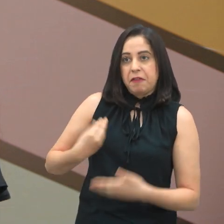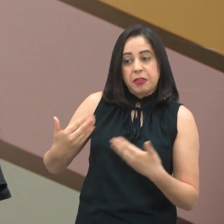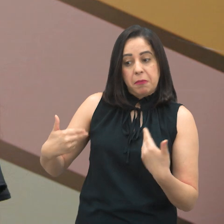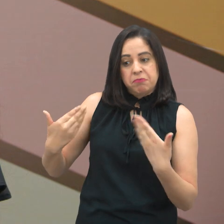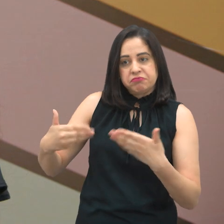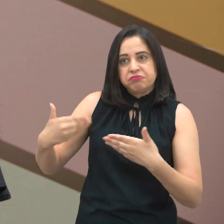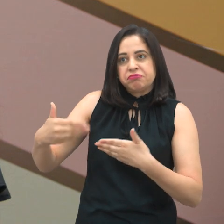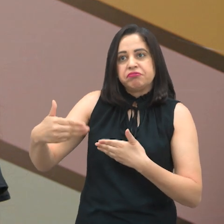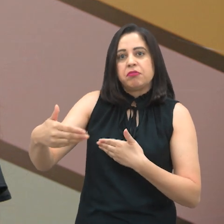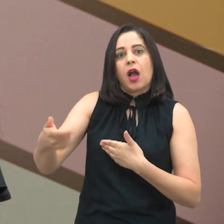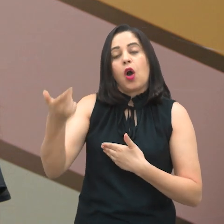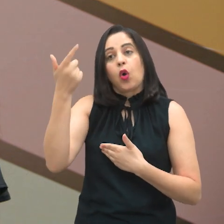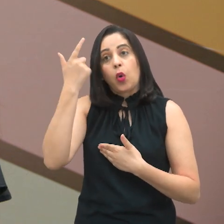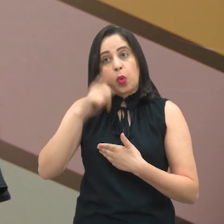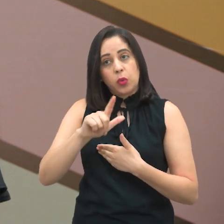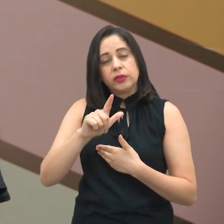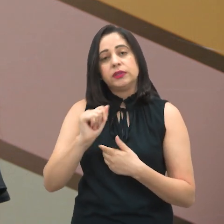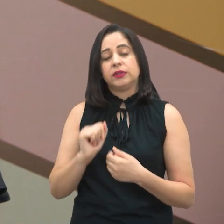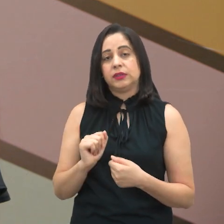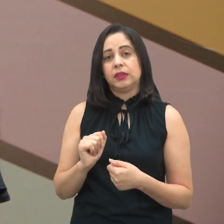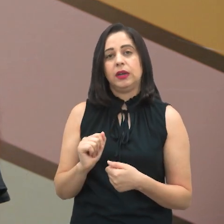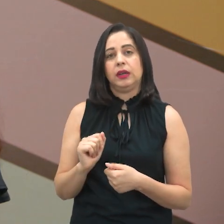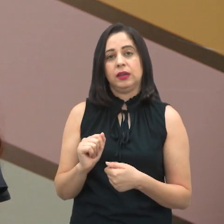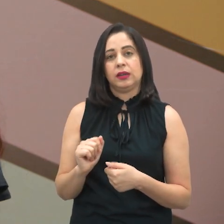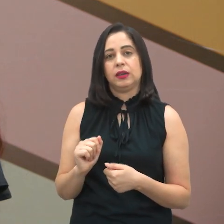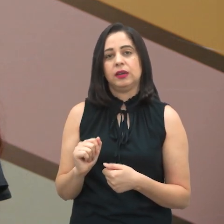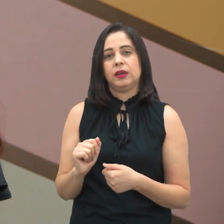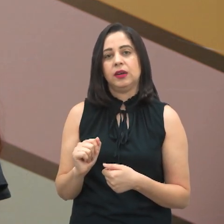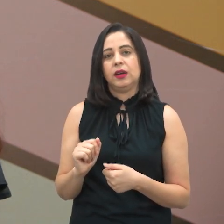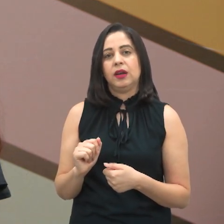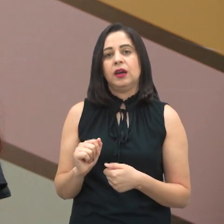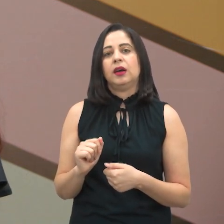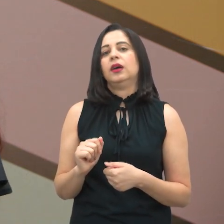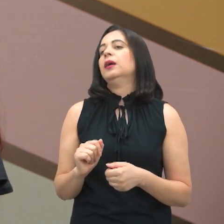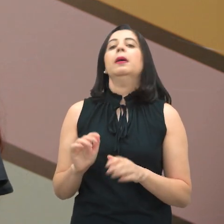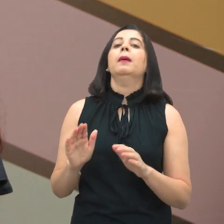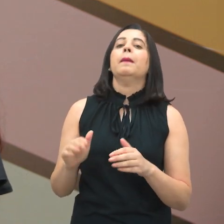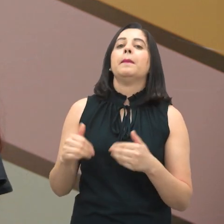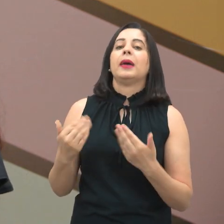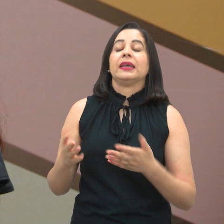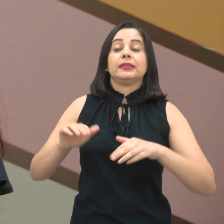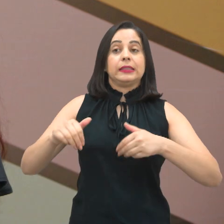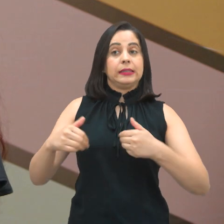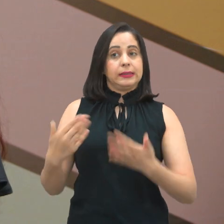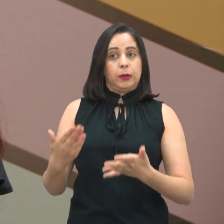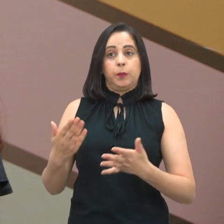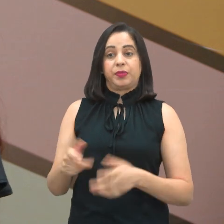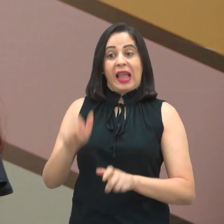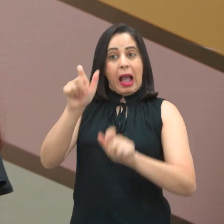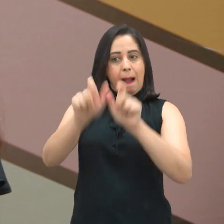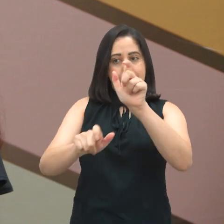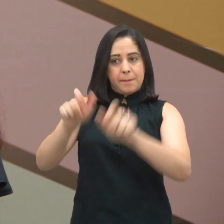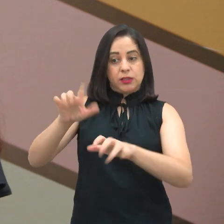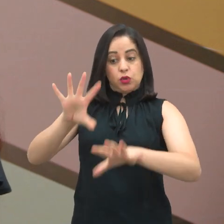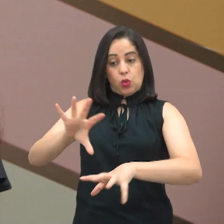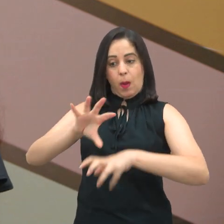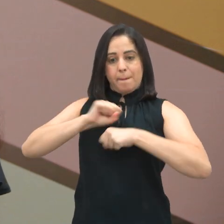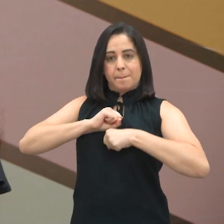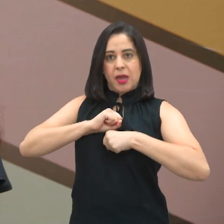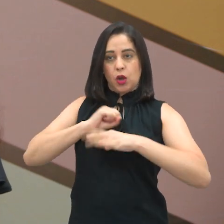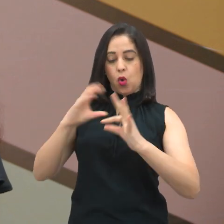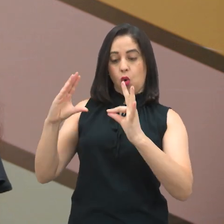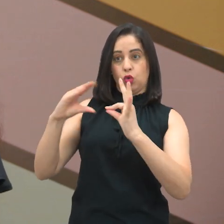mais presente no dia a dia do nosso atendimento. E a questão de conviver